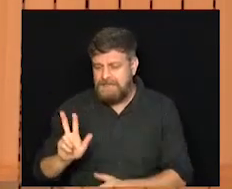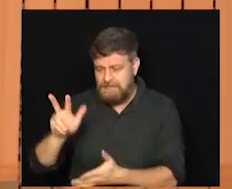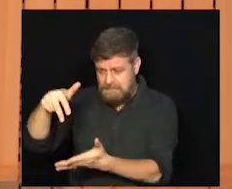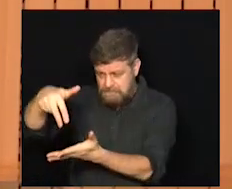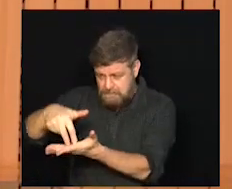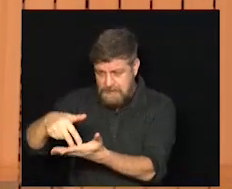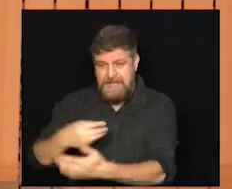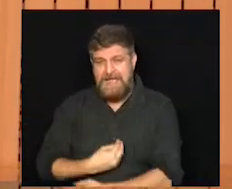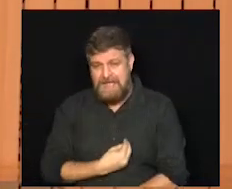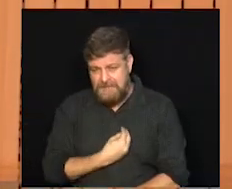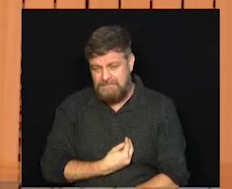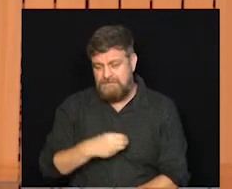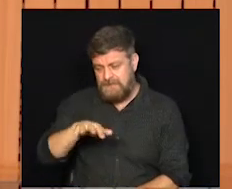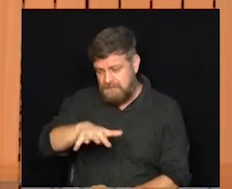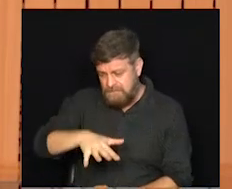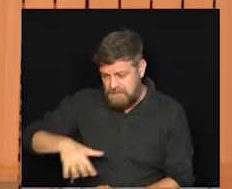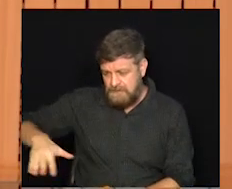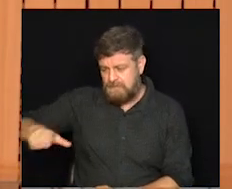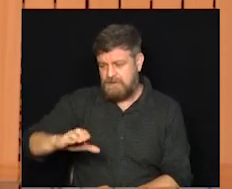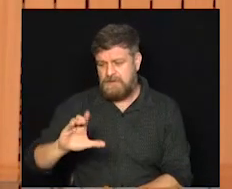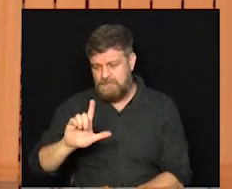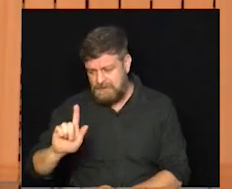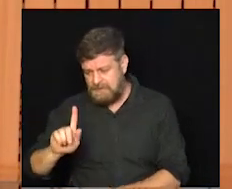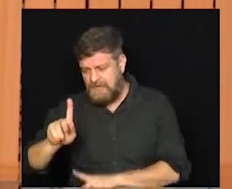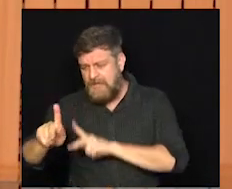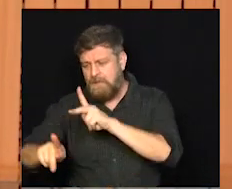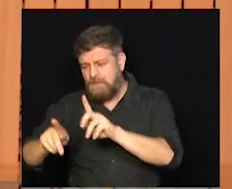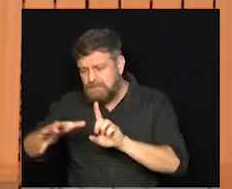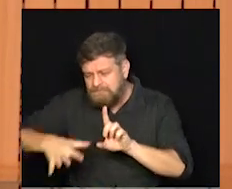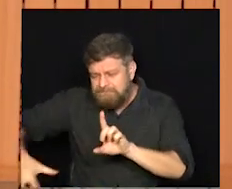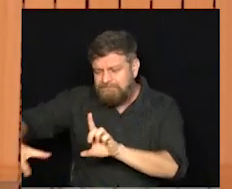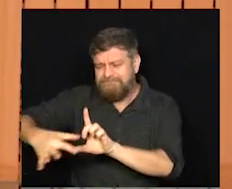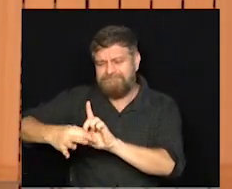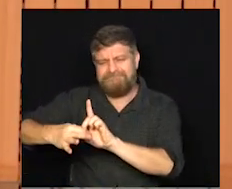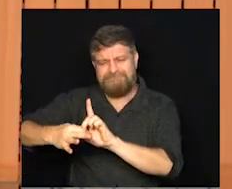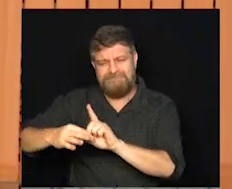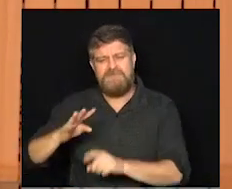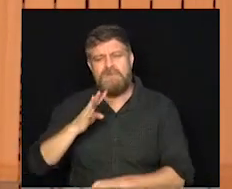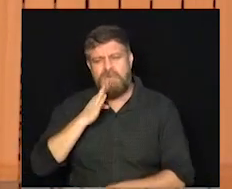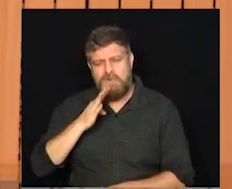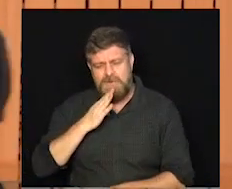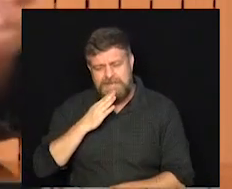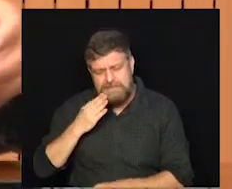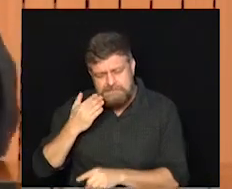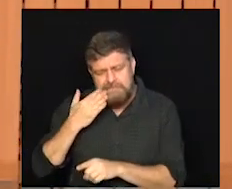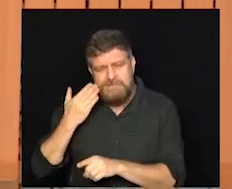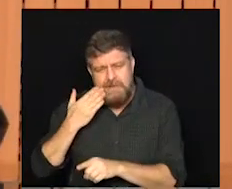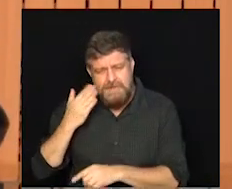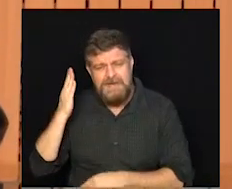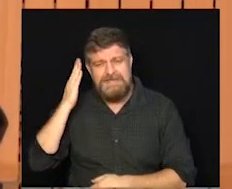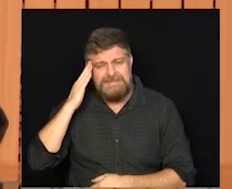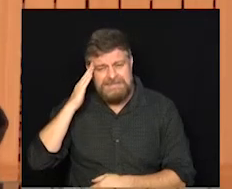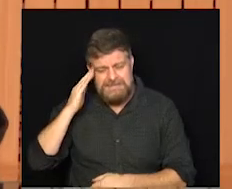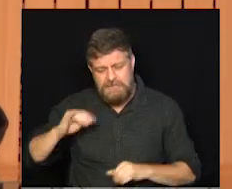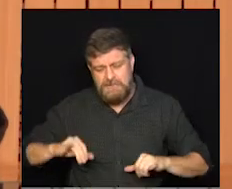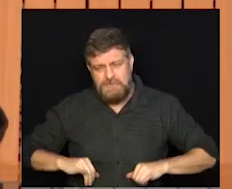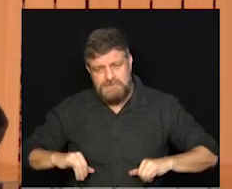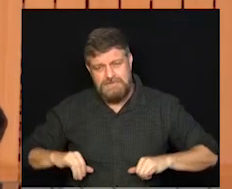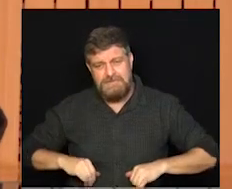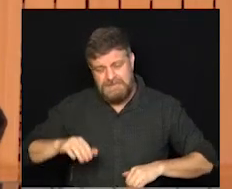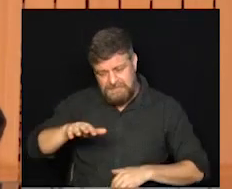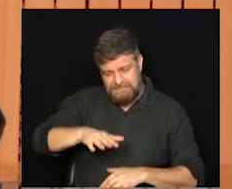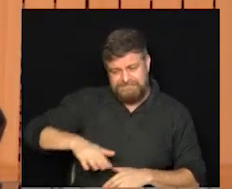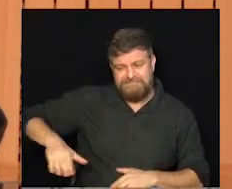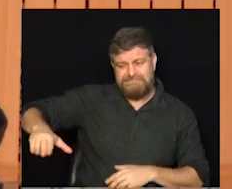conhece a região, conhece a população e sabe das dores que a gente passa nos vários rincões da região do Campo